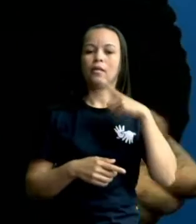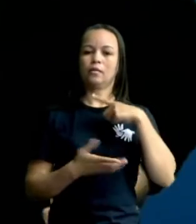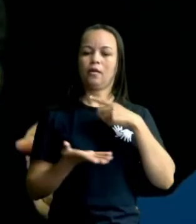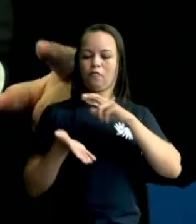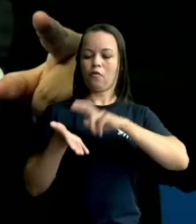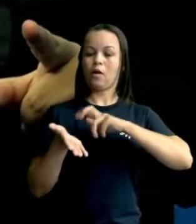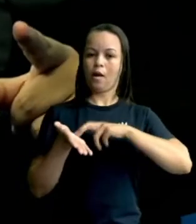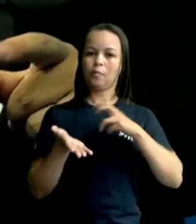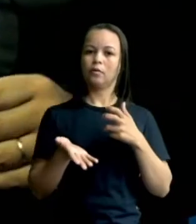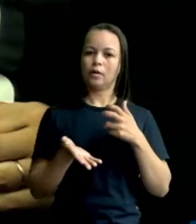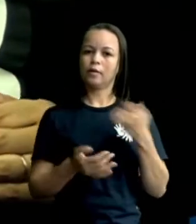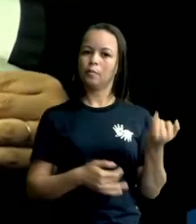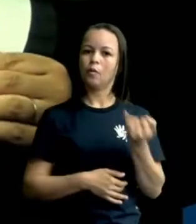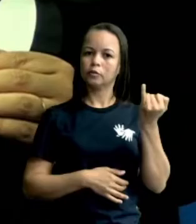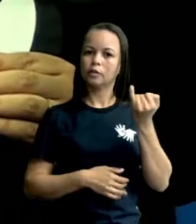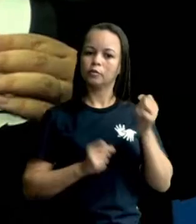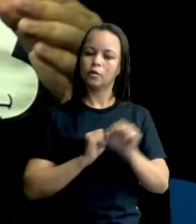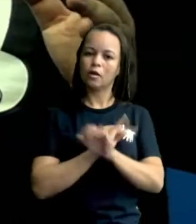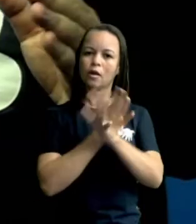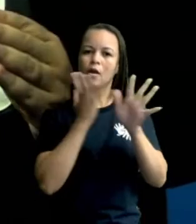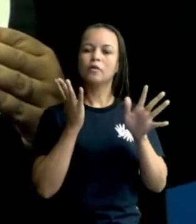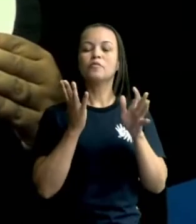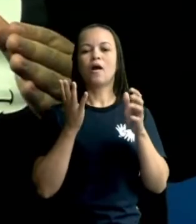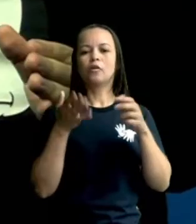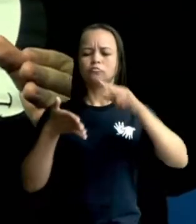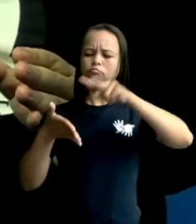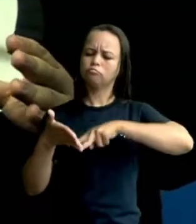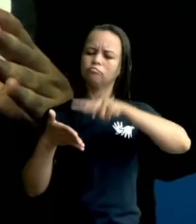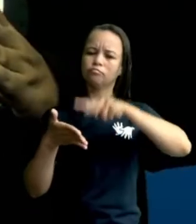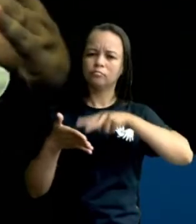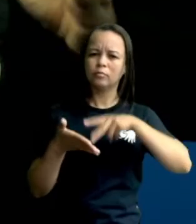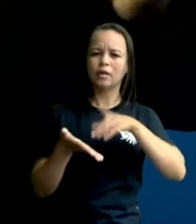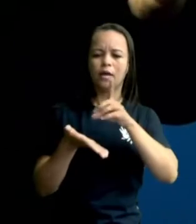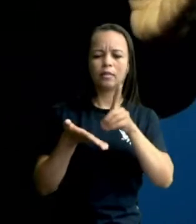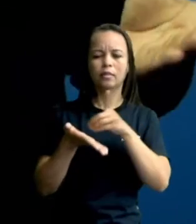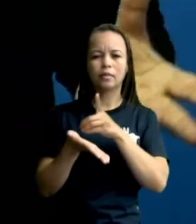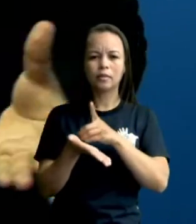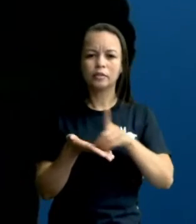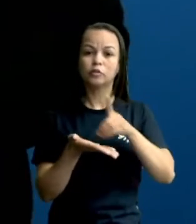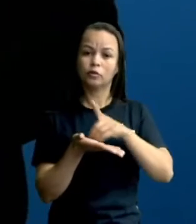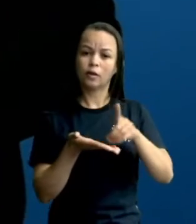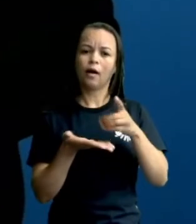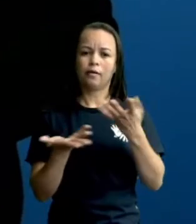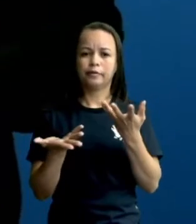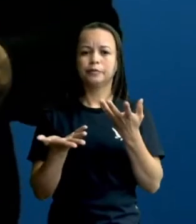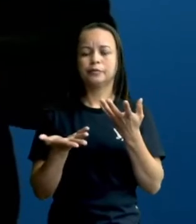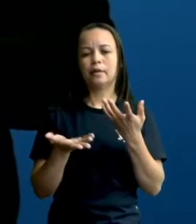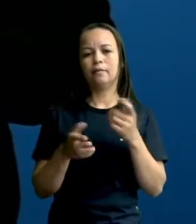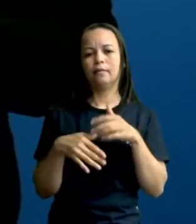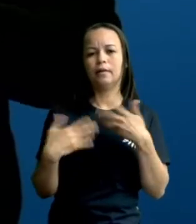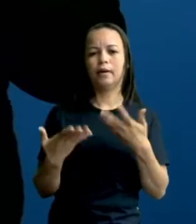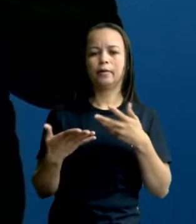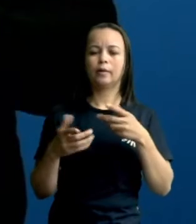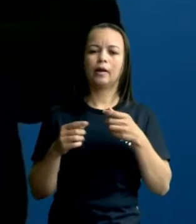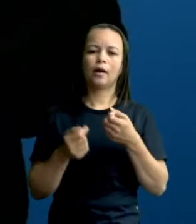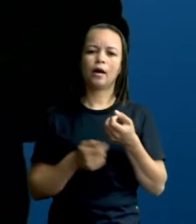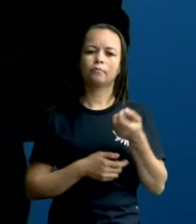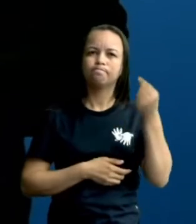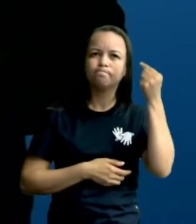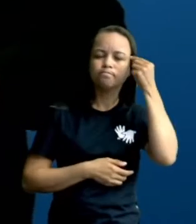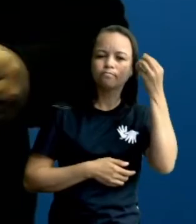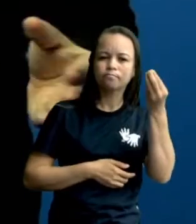rico, né? E vasto. Sempre é bom dar uma lida no dicionário para aumentar seu repertório de palavras. Porque quando você